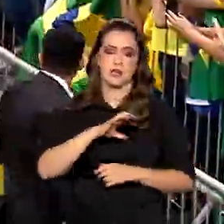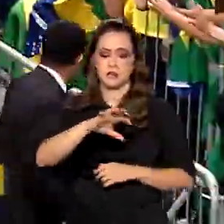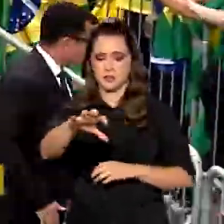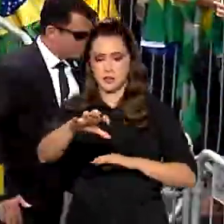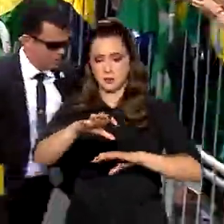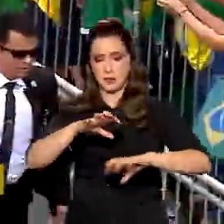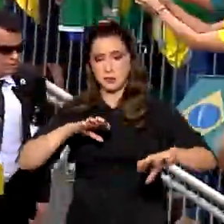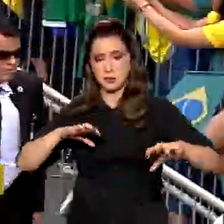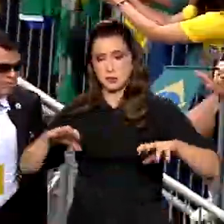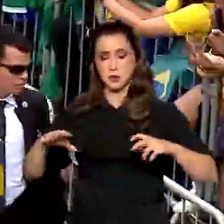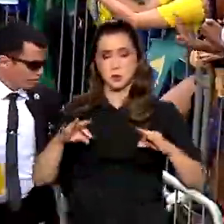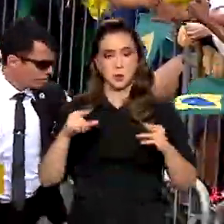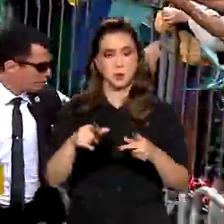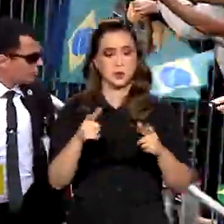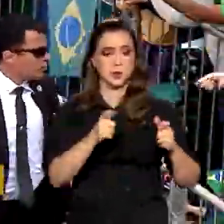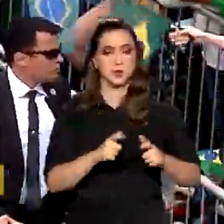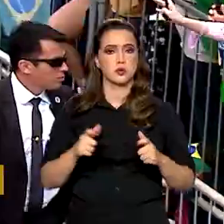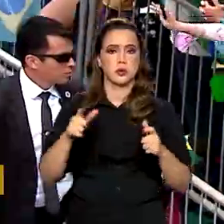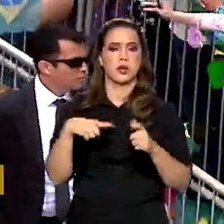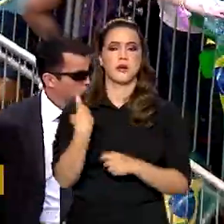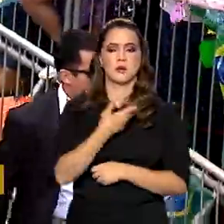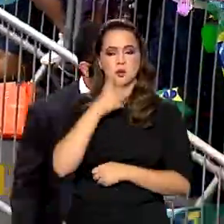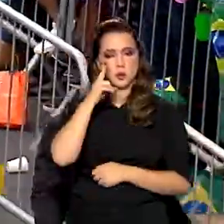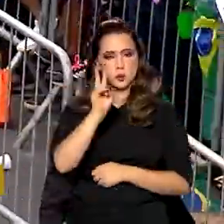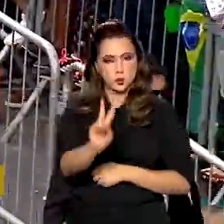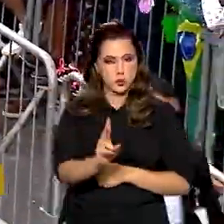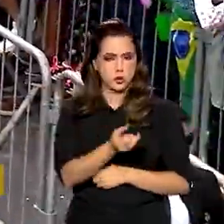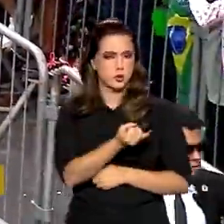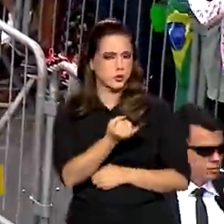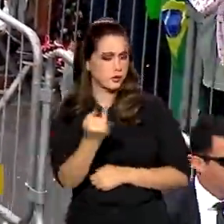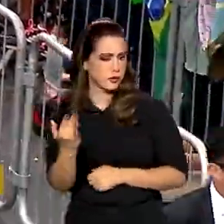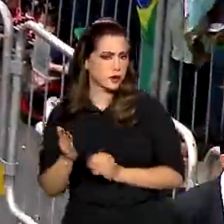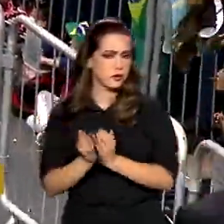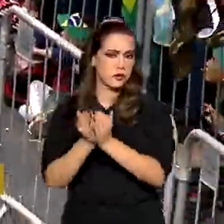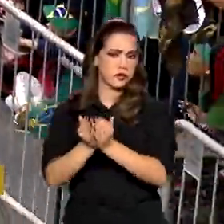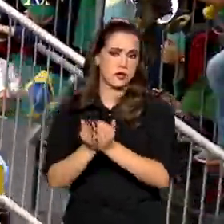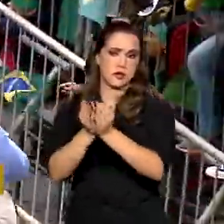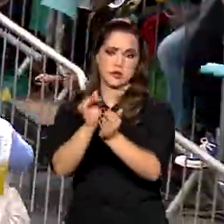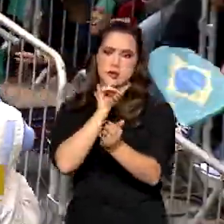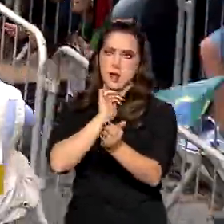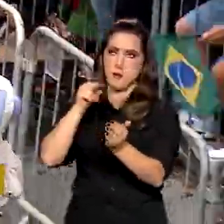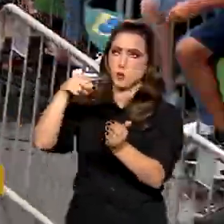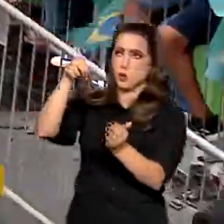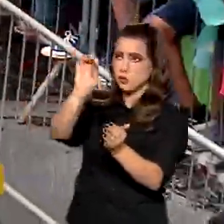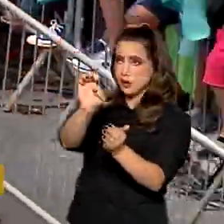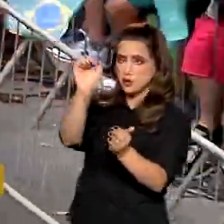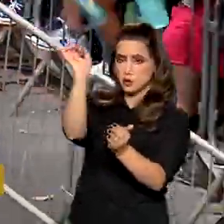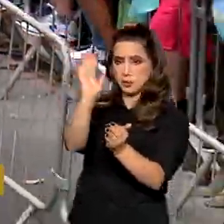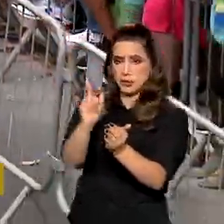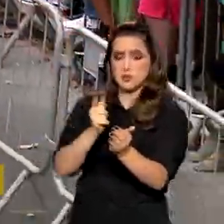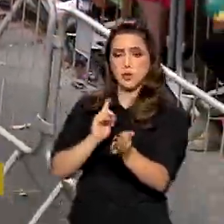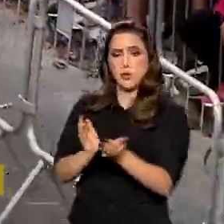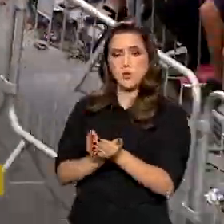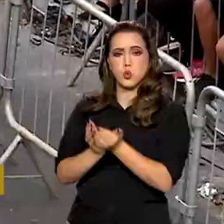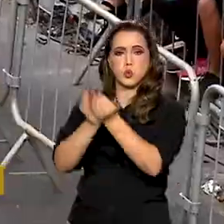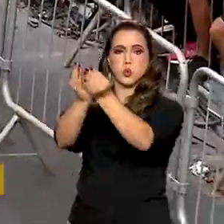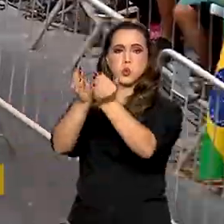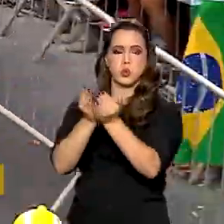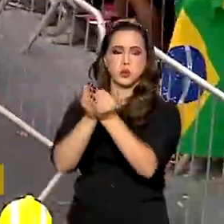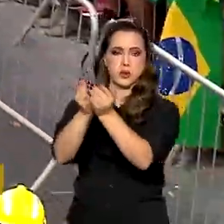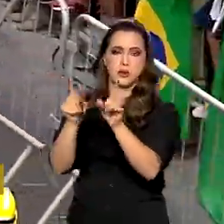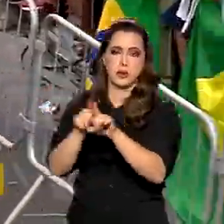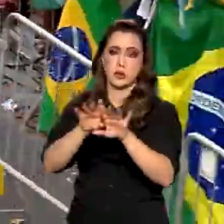todo o território nacional, existe uma grande concentração de navios no Nordeste do Brasil também e nas regiões também